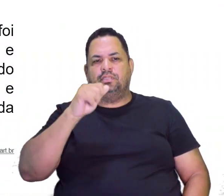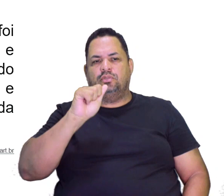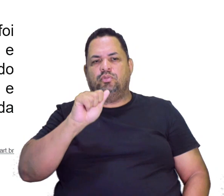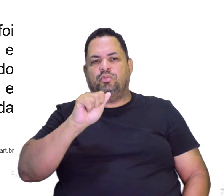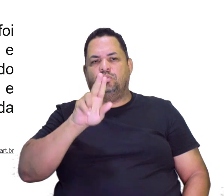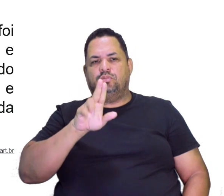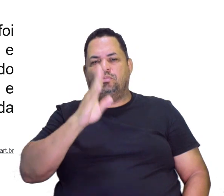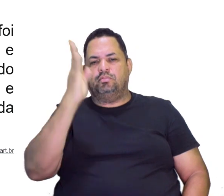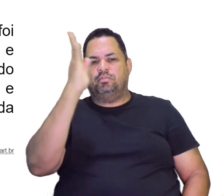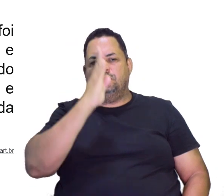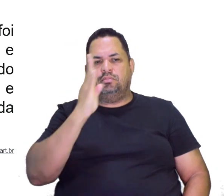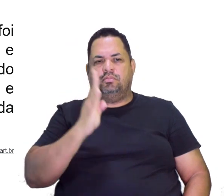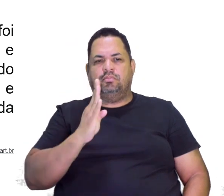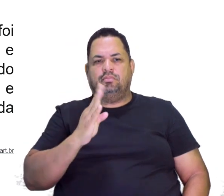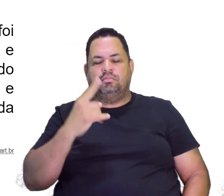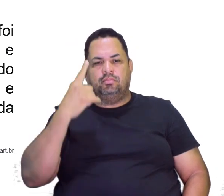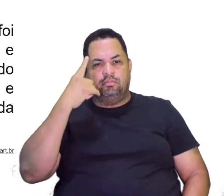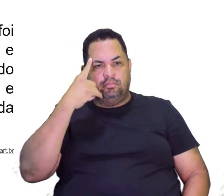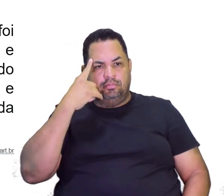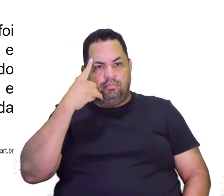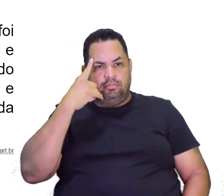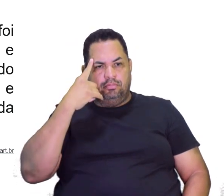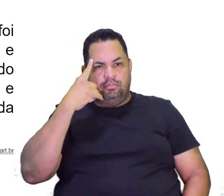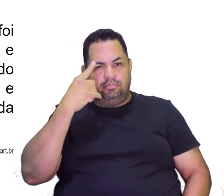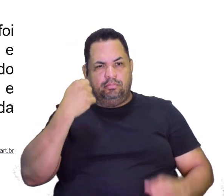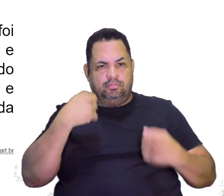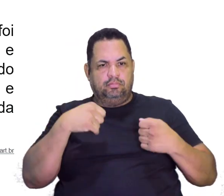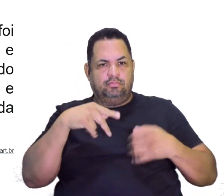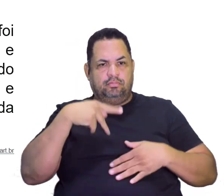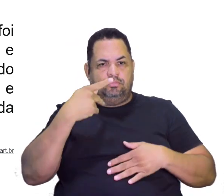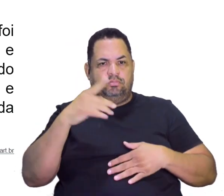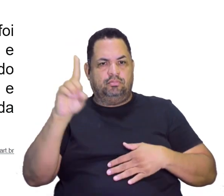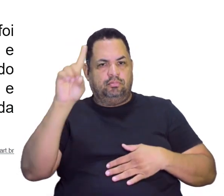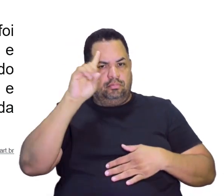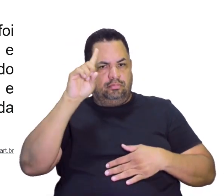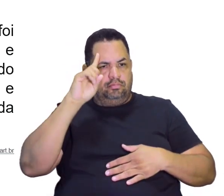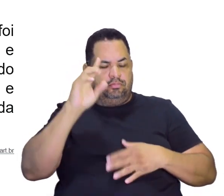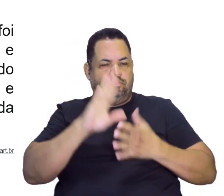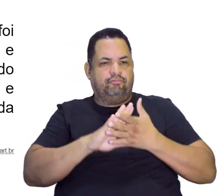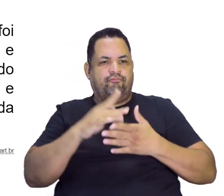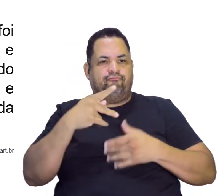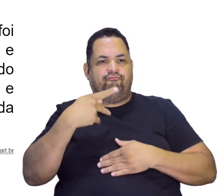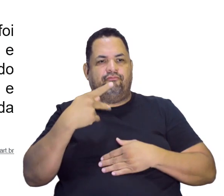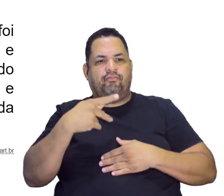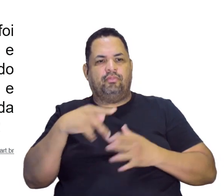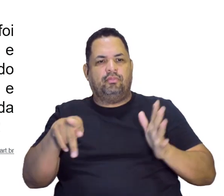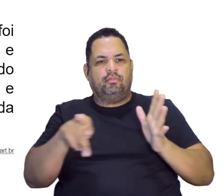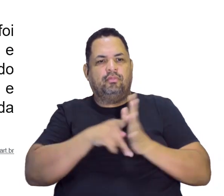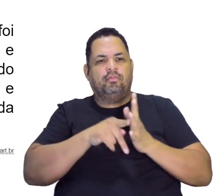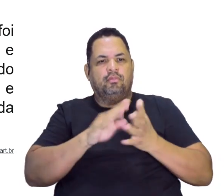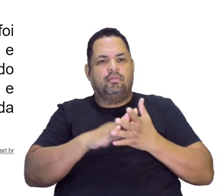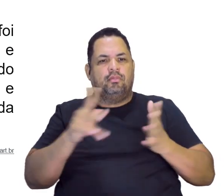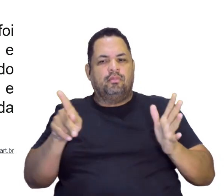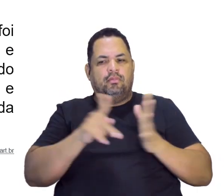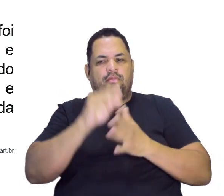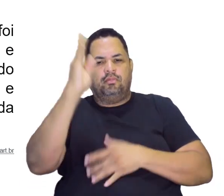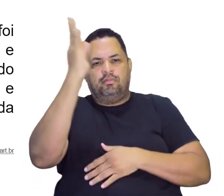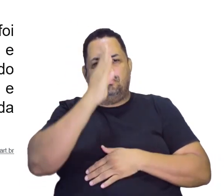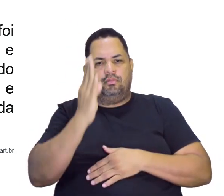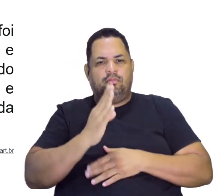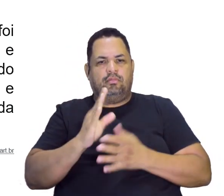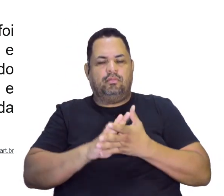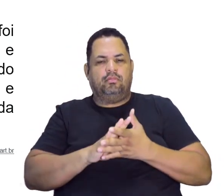eh a concepção A ideia era que era preciso falar do cotidiano falar das coisas próprias genuínas do